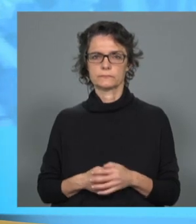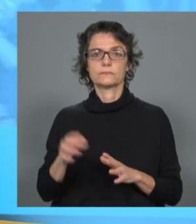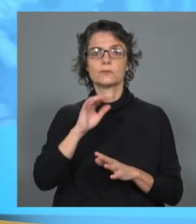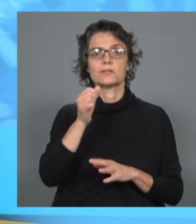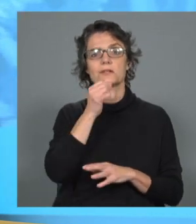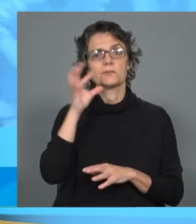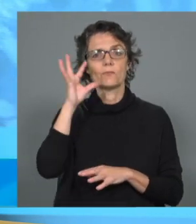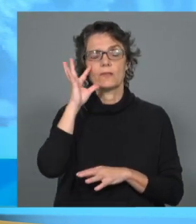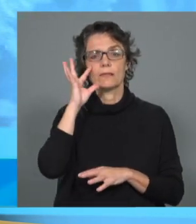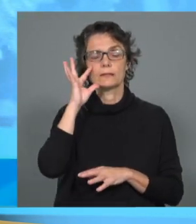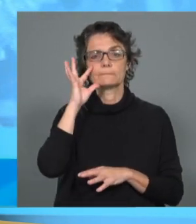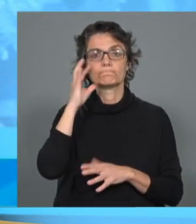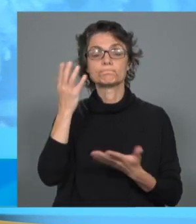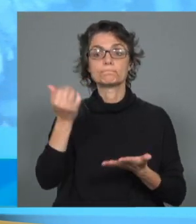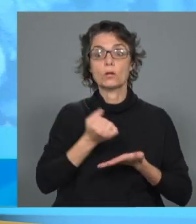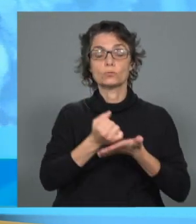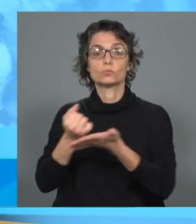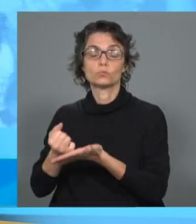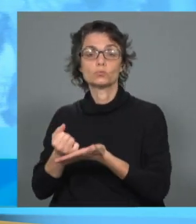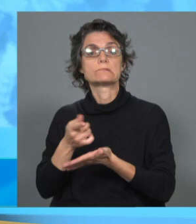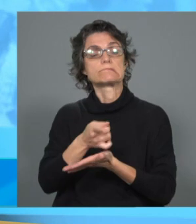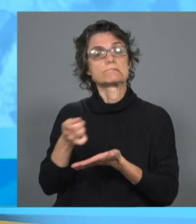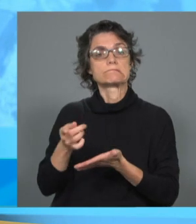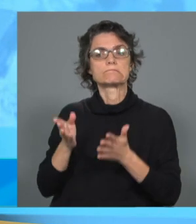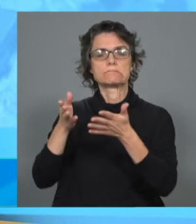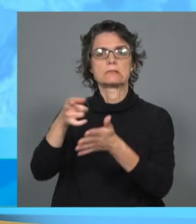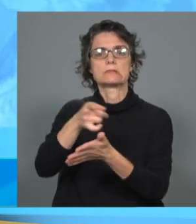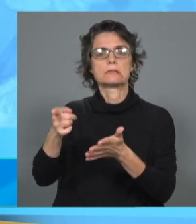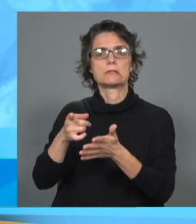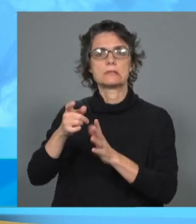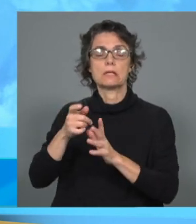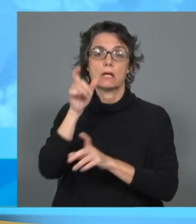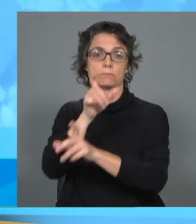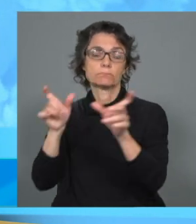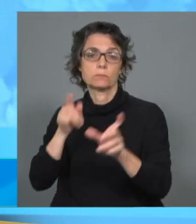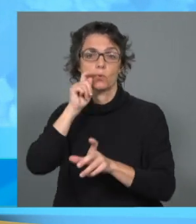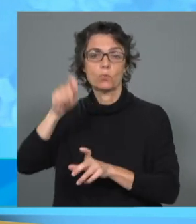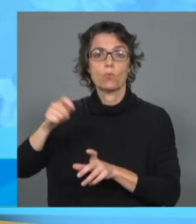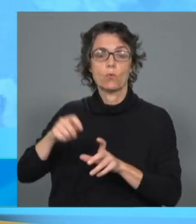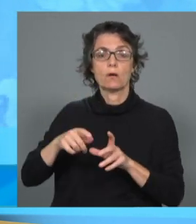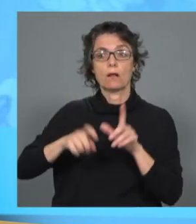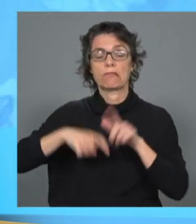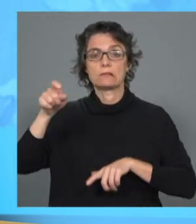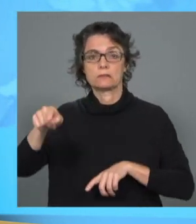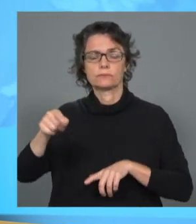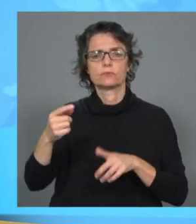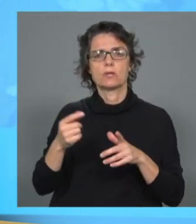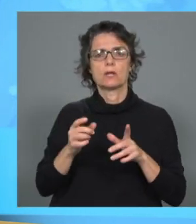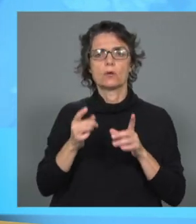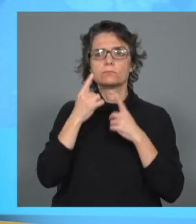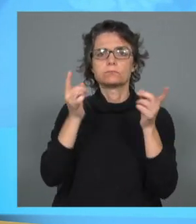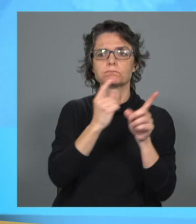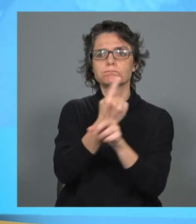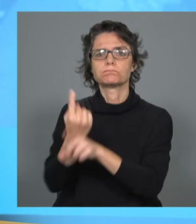Olá, muito boa tarde. As ajudas chegam aos refugiados da Ucrânia através de iniciativas de solidariedade que mobilizam muitos cidadãos